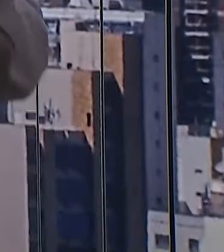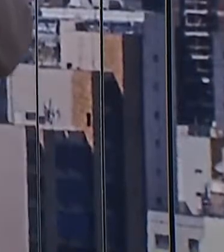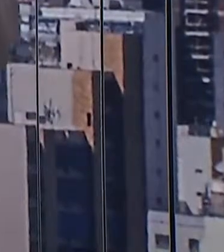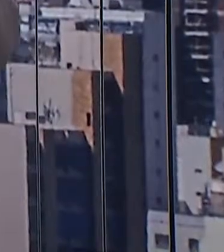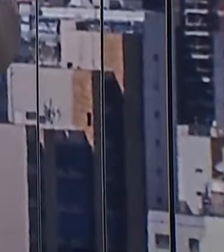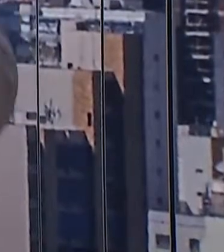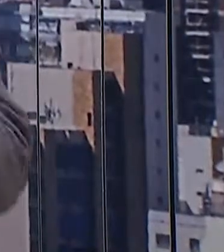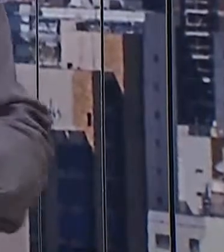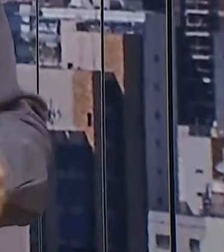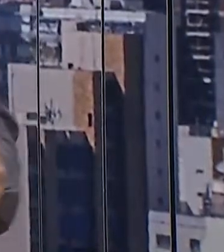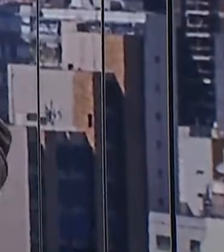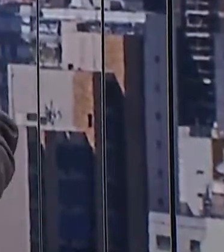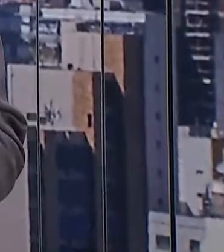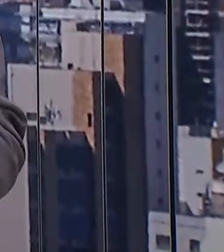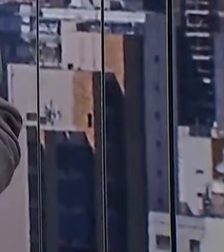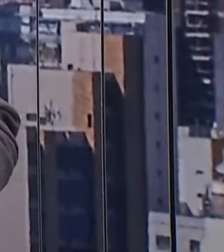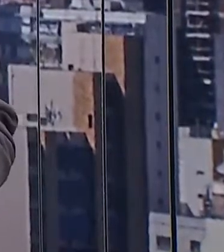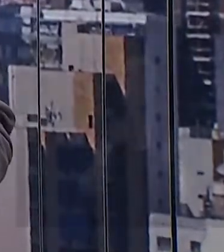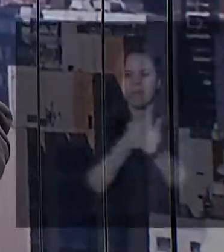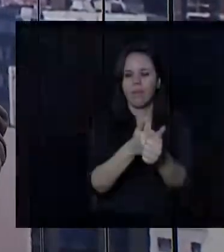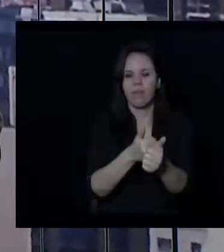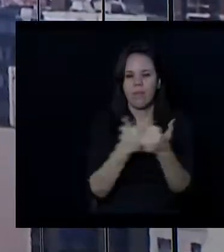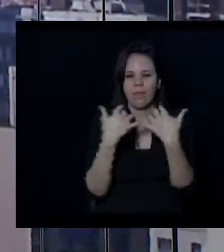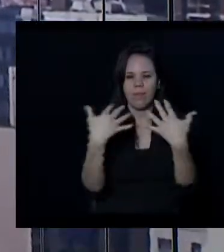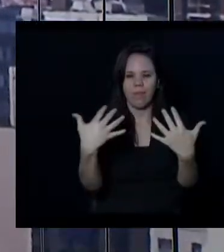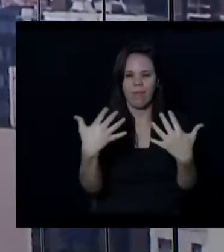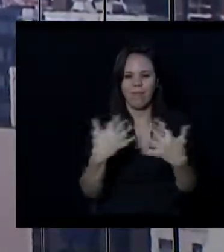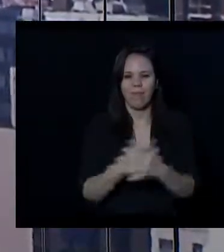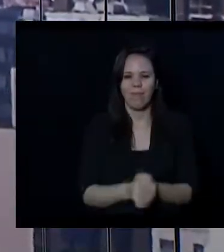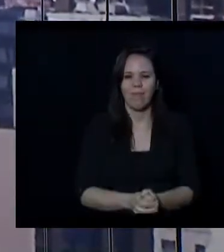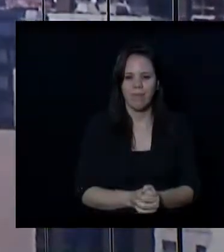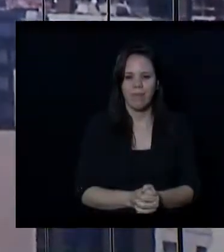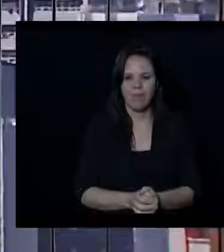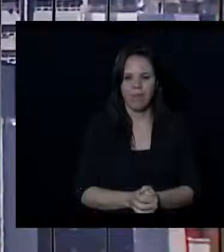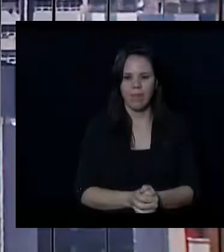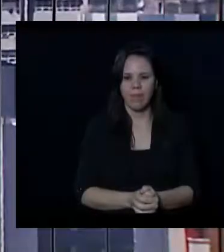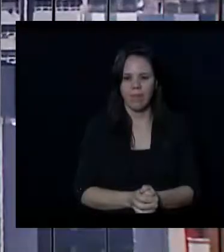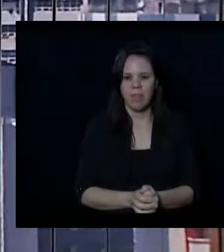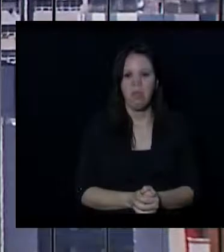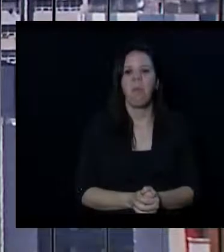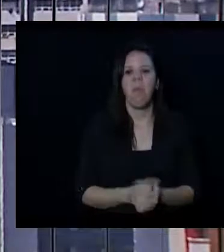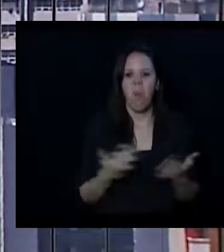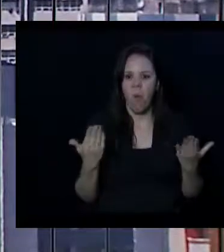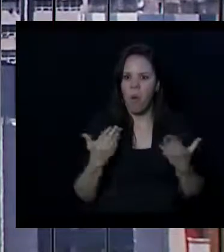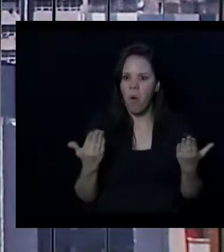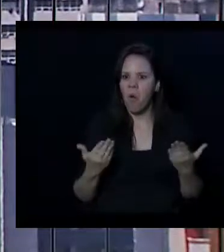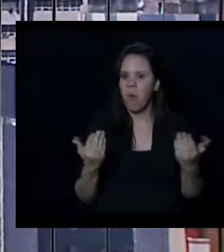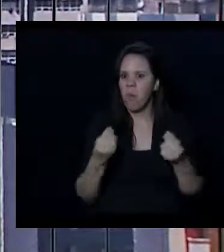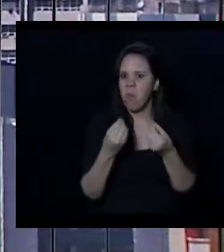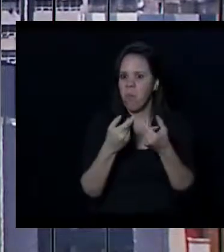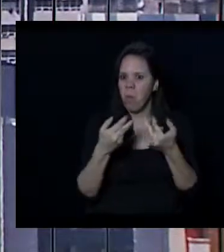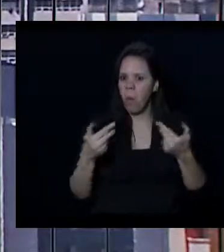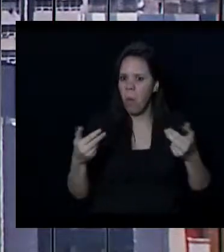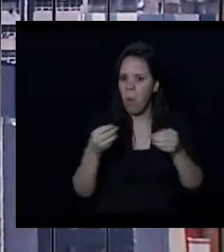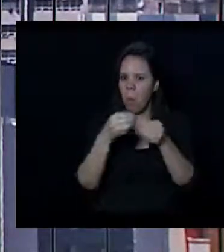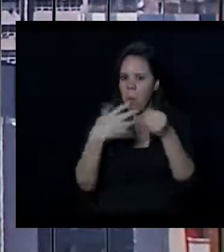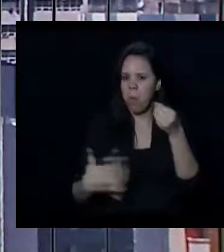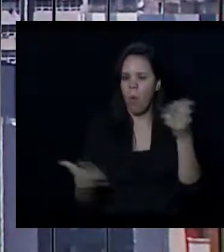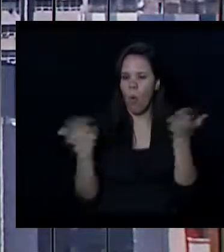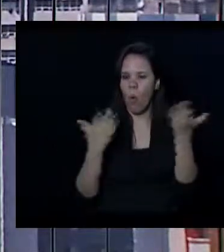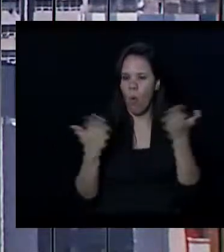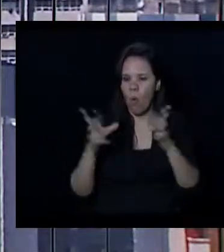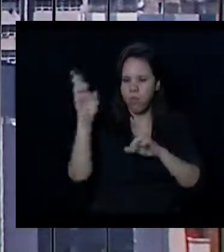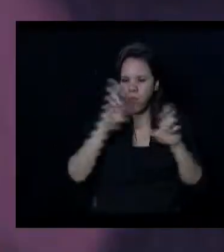Notícia. Muito obrigado pela sua companhia e audiência. Muitos assuntos no jornal de hoje. Confira agora